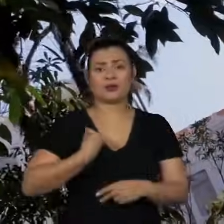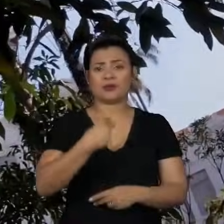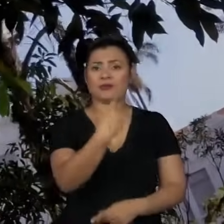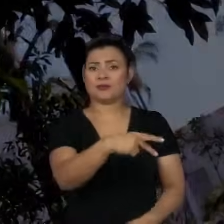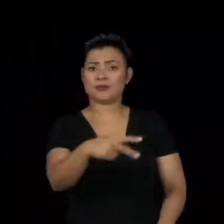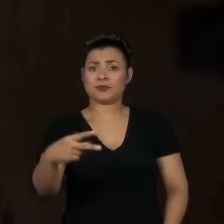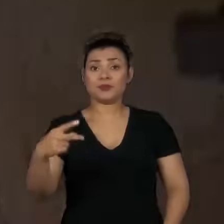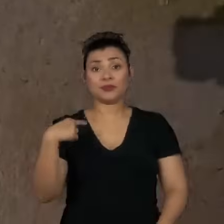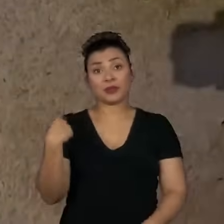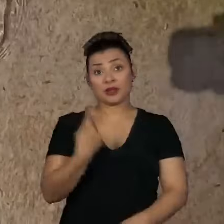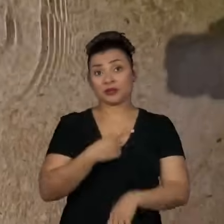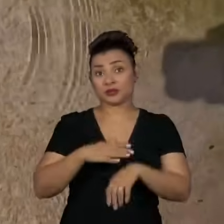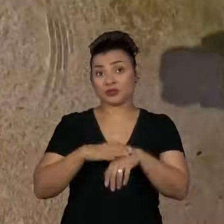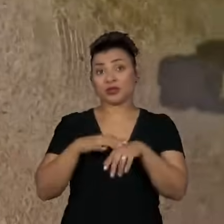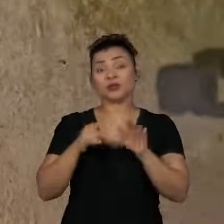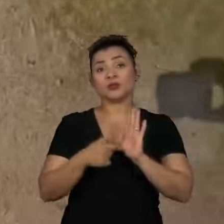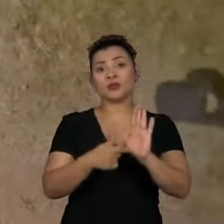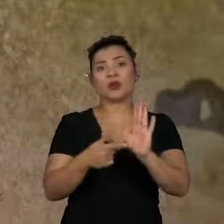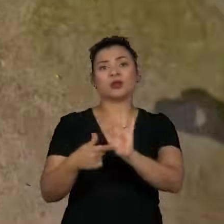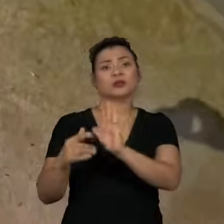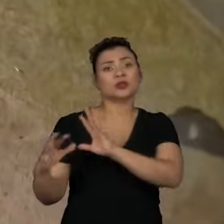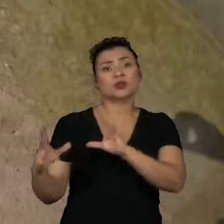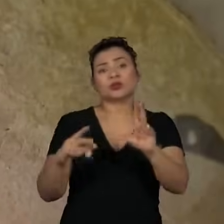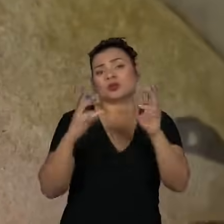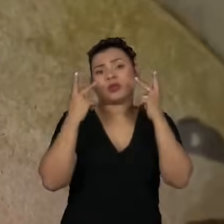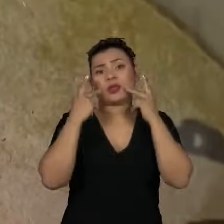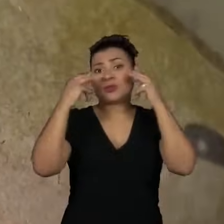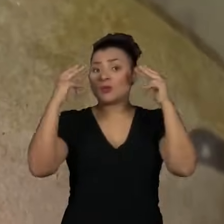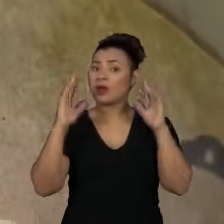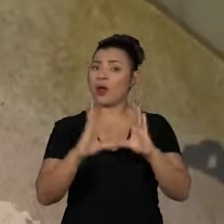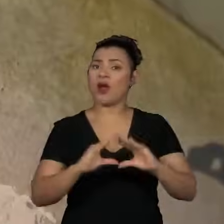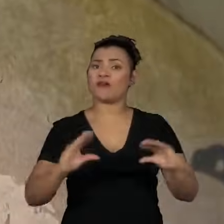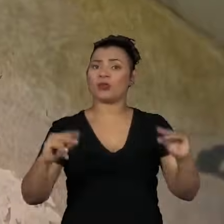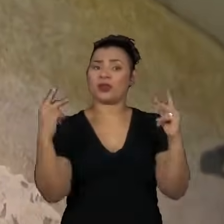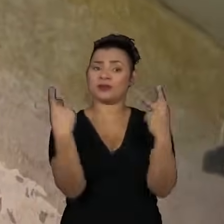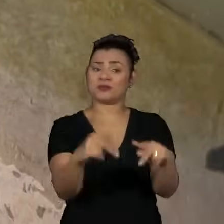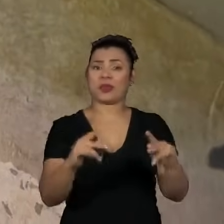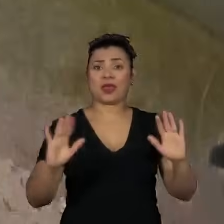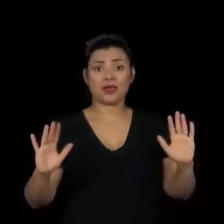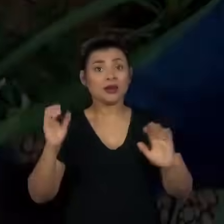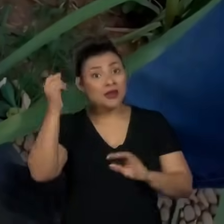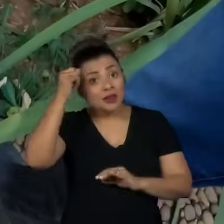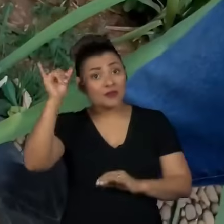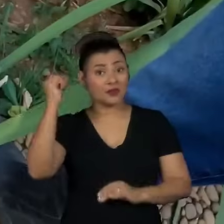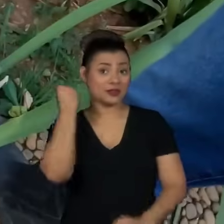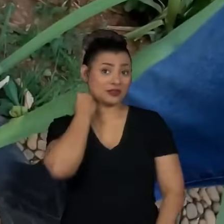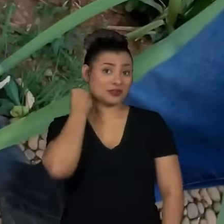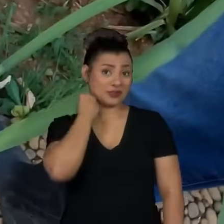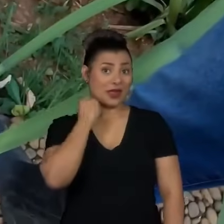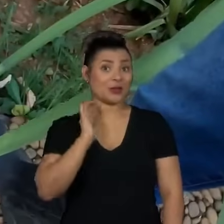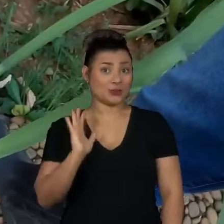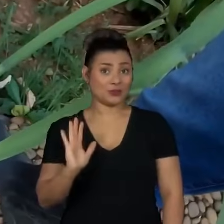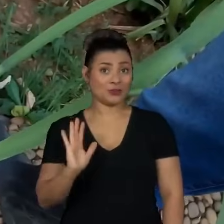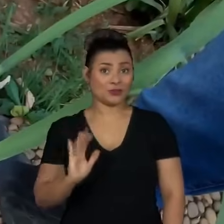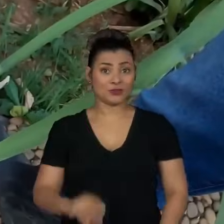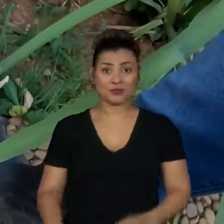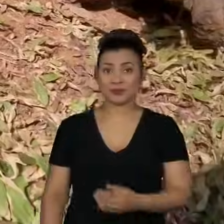gente, faz o cenário todinho para ele ficar mais à vontade e menos estressado possível.